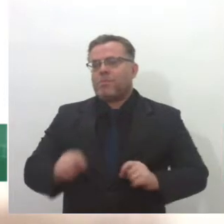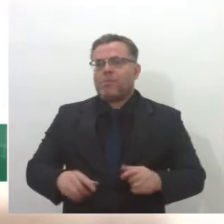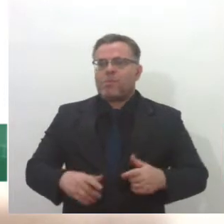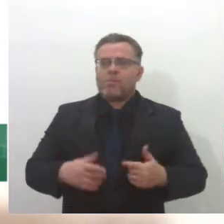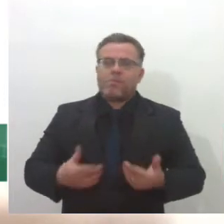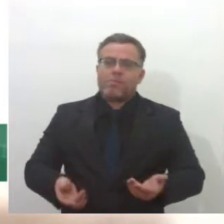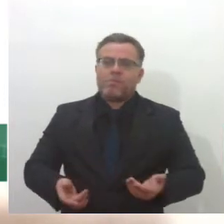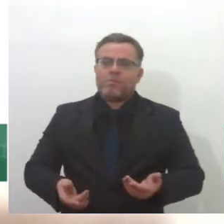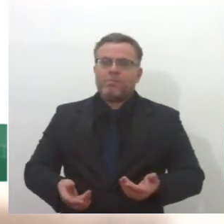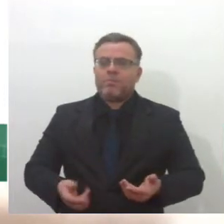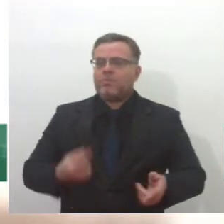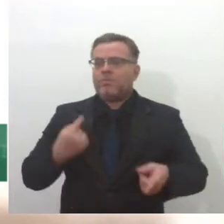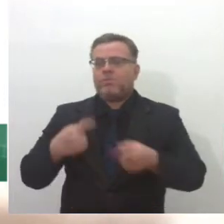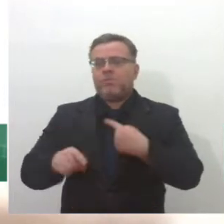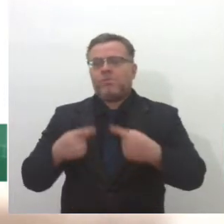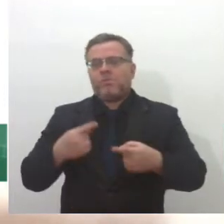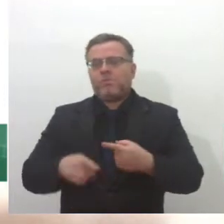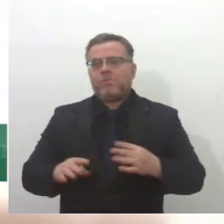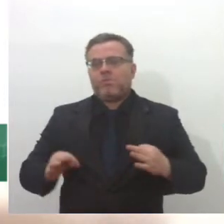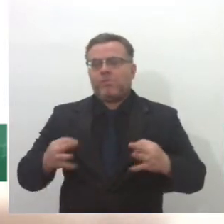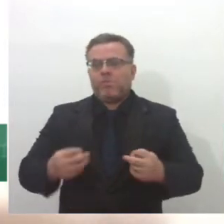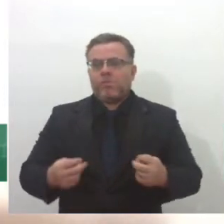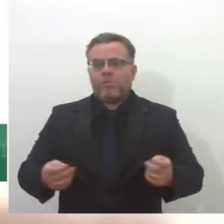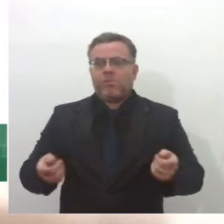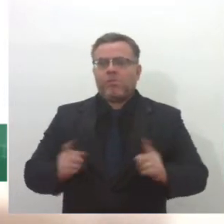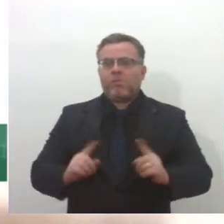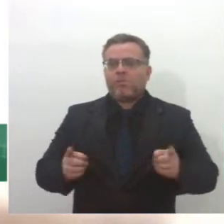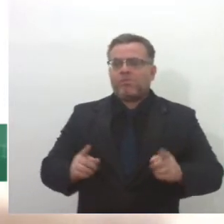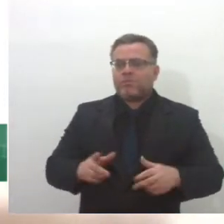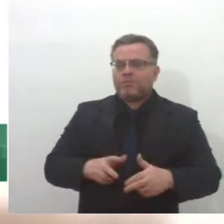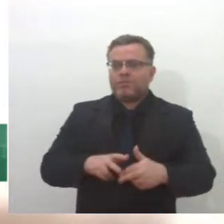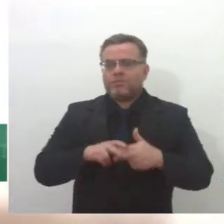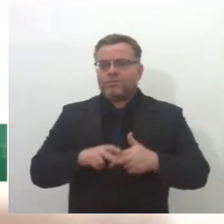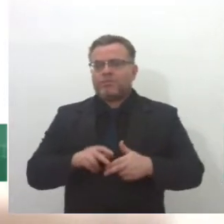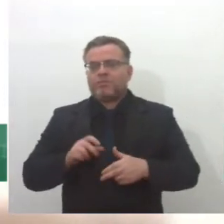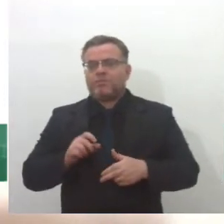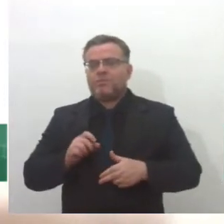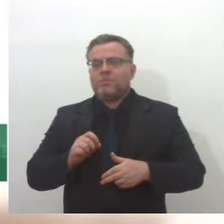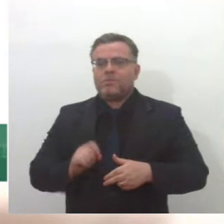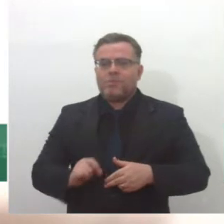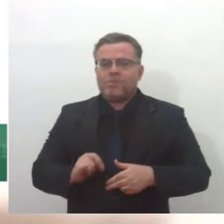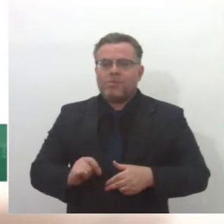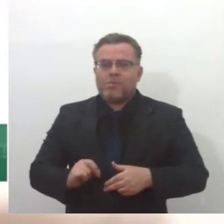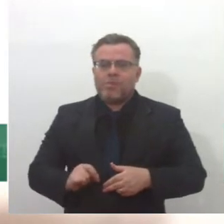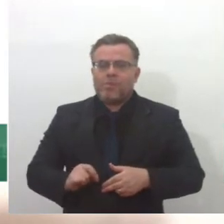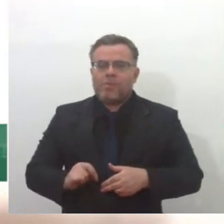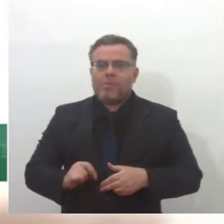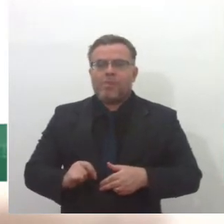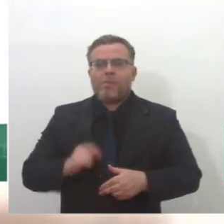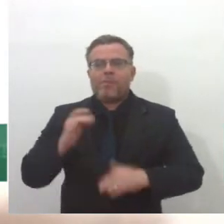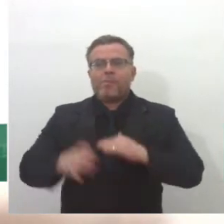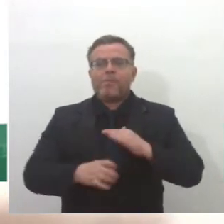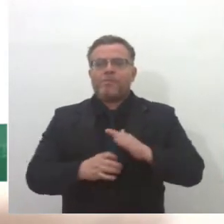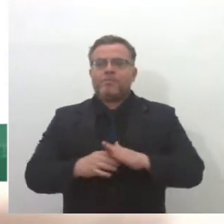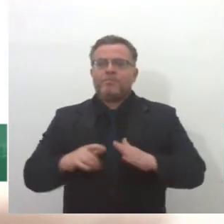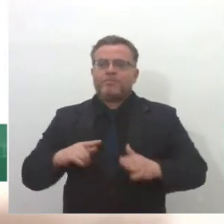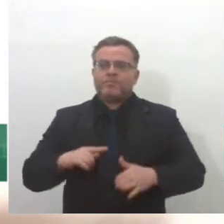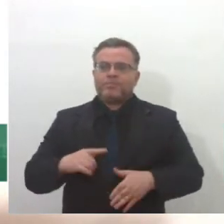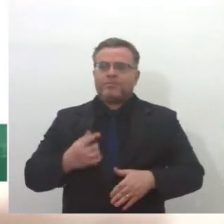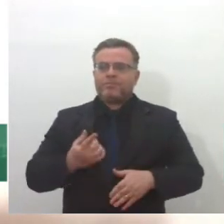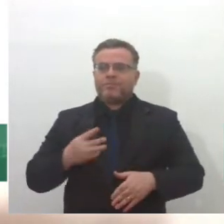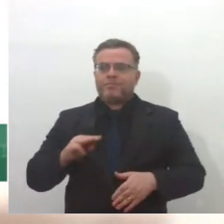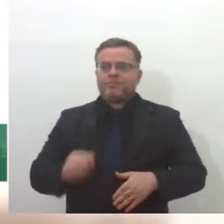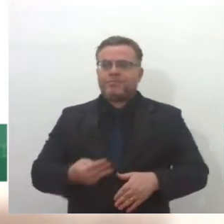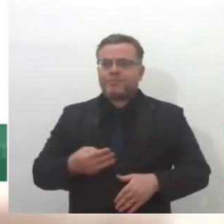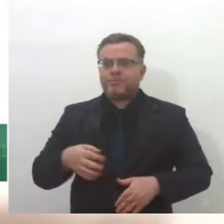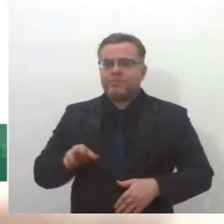compõe o faturamento da empresa. Então, por exemplo, se uma empresa ela fatura R$1 milhão no mês, certo? E nesse